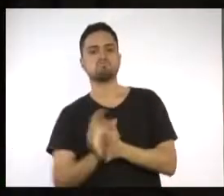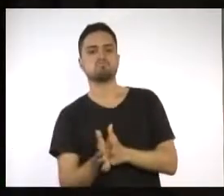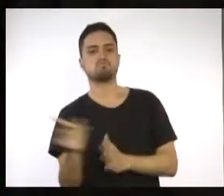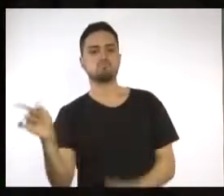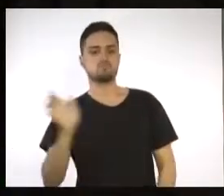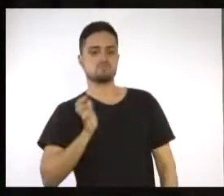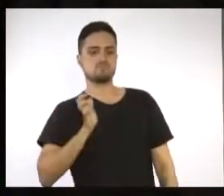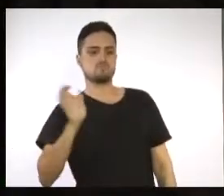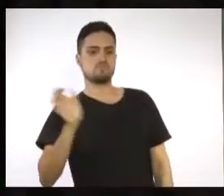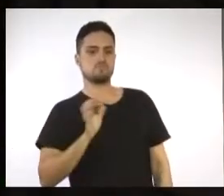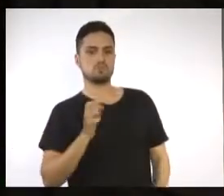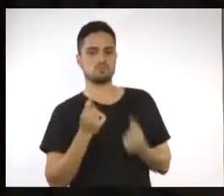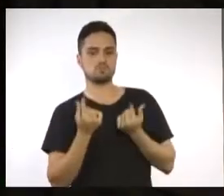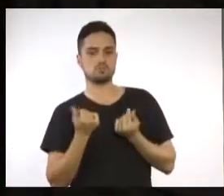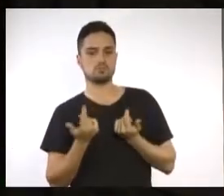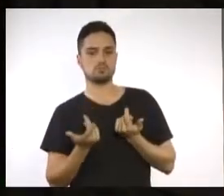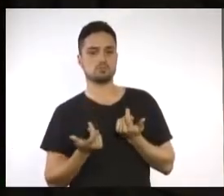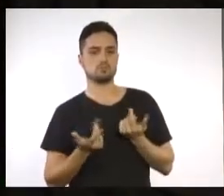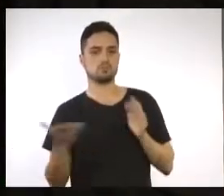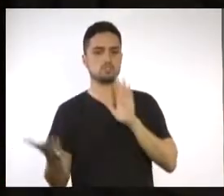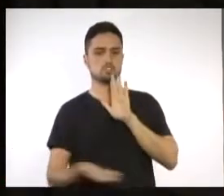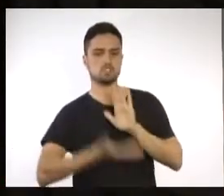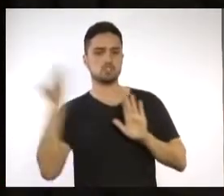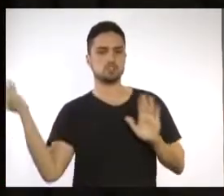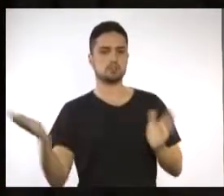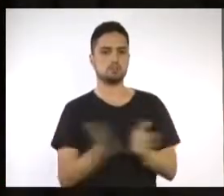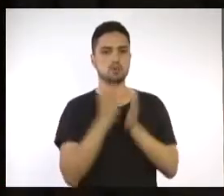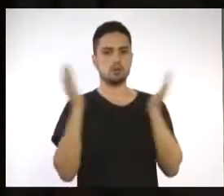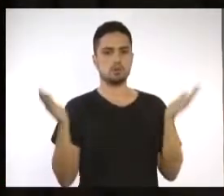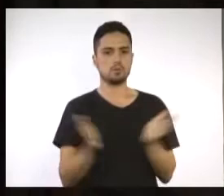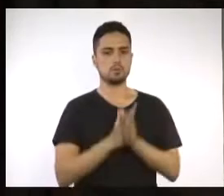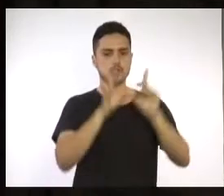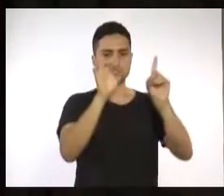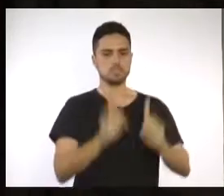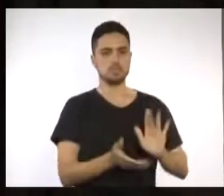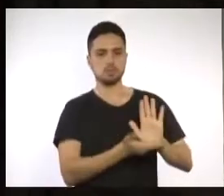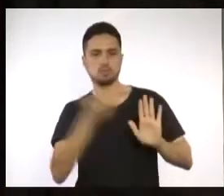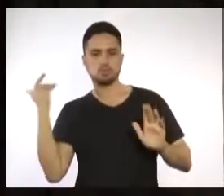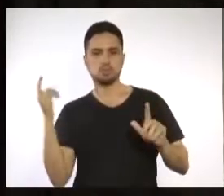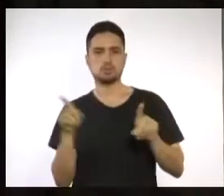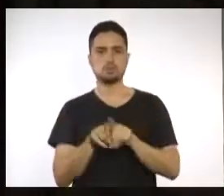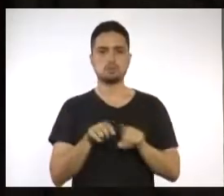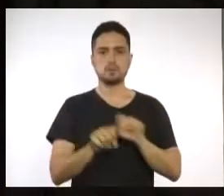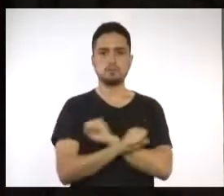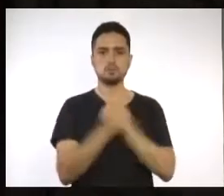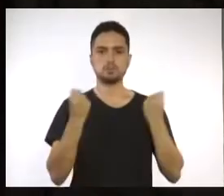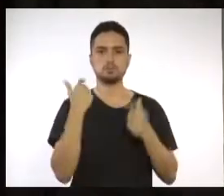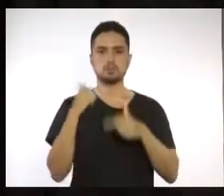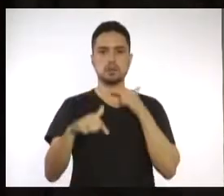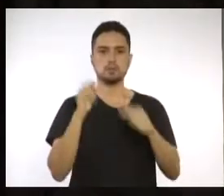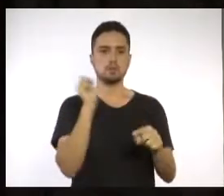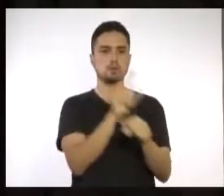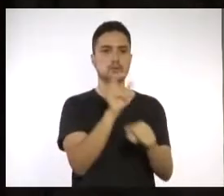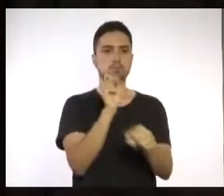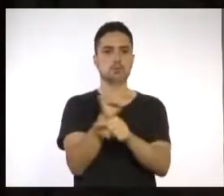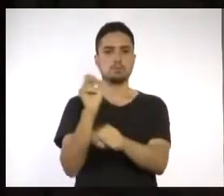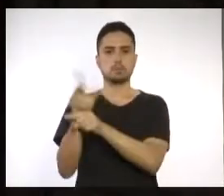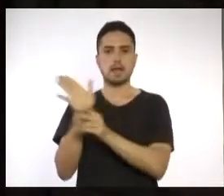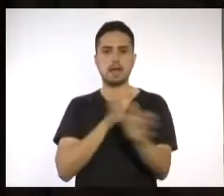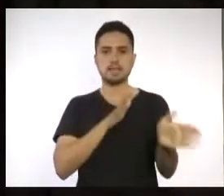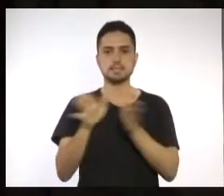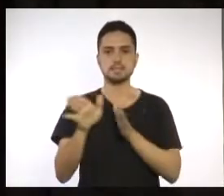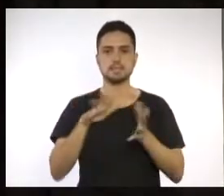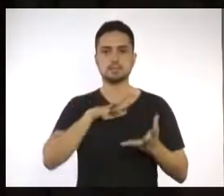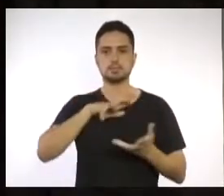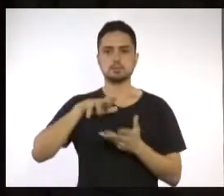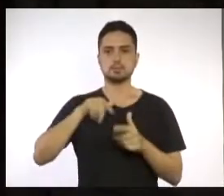macroeconomia, que confisca direitos e aumenta o desemprego, aumenta a impossibilidade de que trabalhadores e trabalhadoras tenham acesso ao mundo do